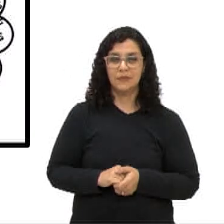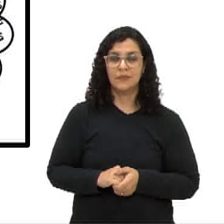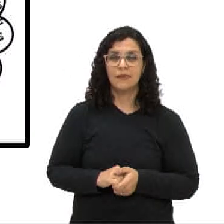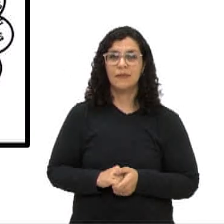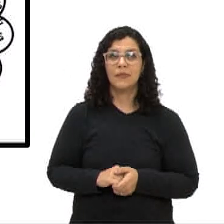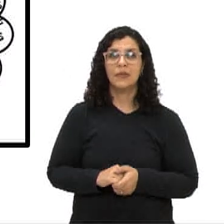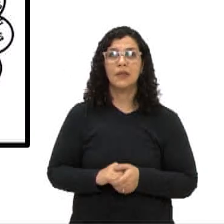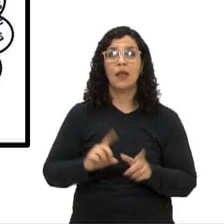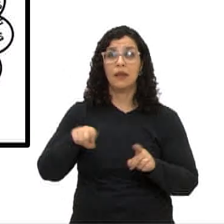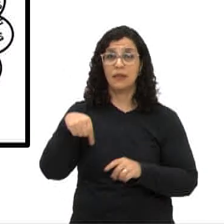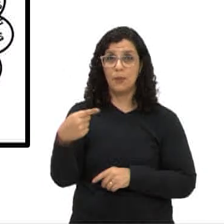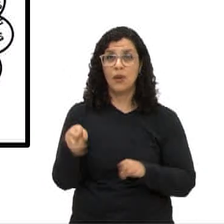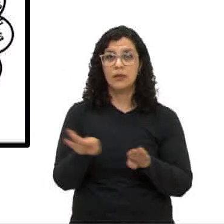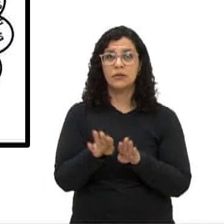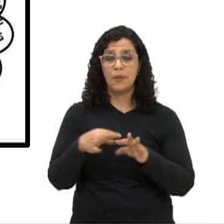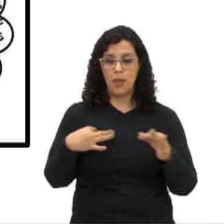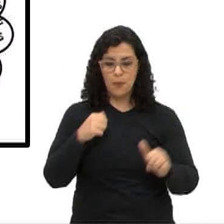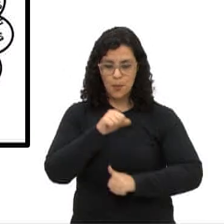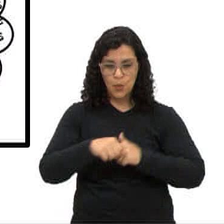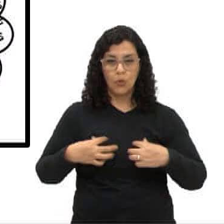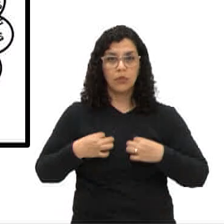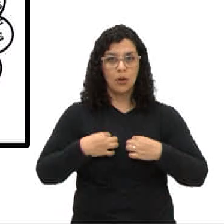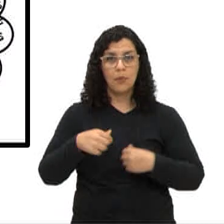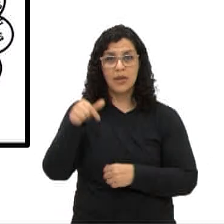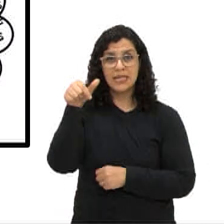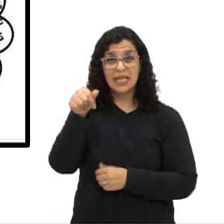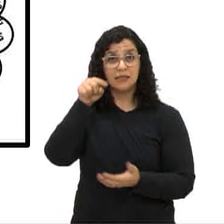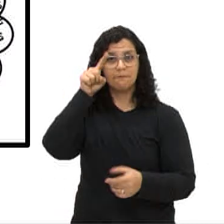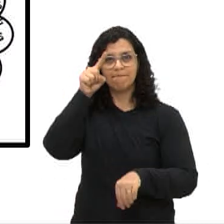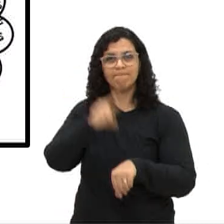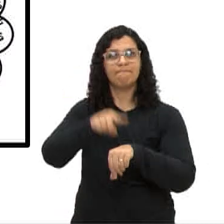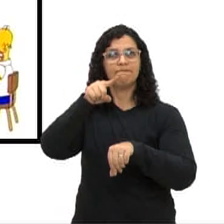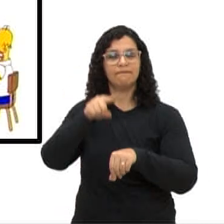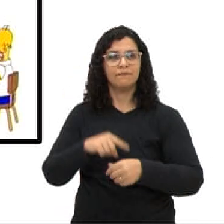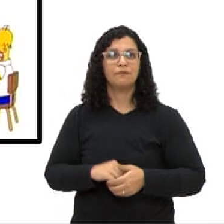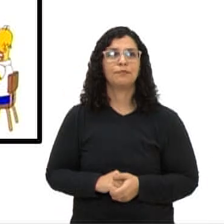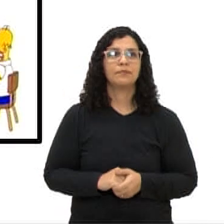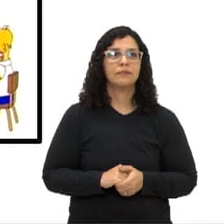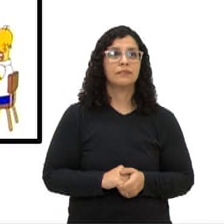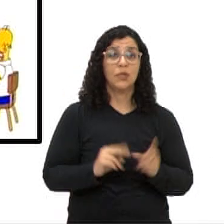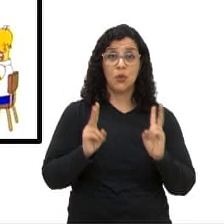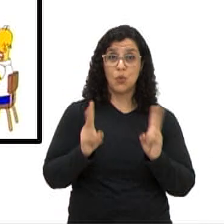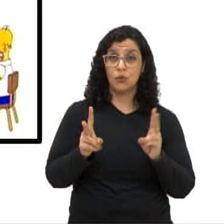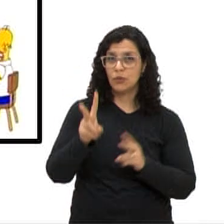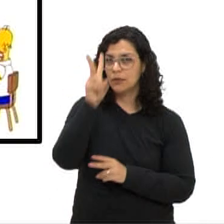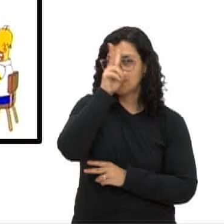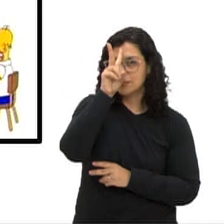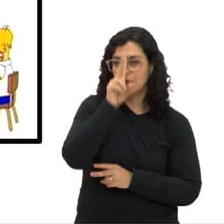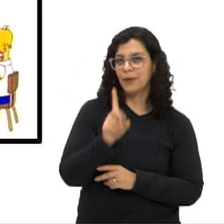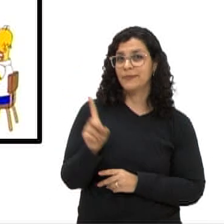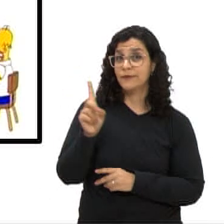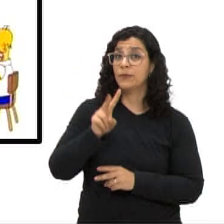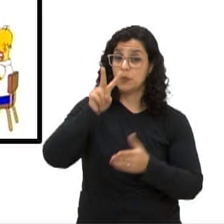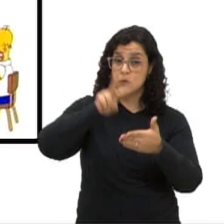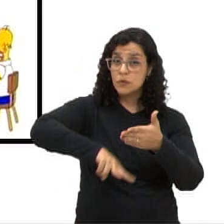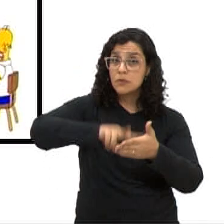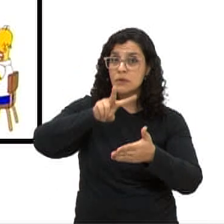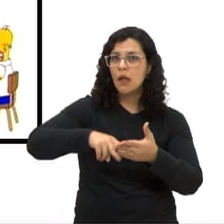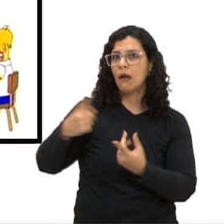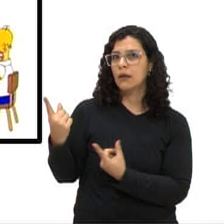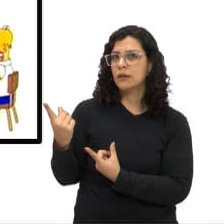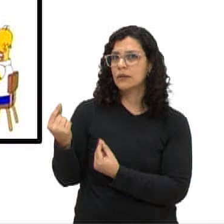6:55 e se veste às 7 em ponto. Continuando a nossa história. A